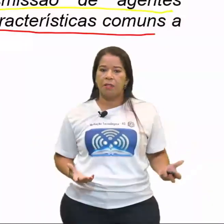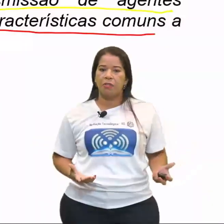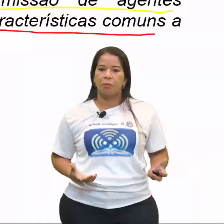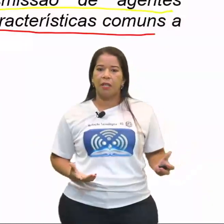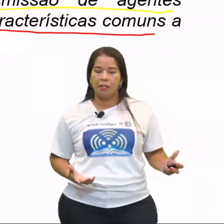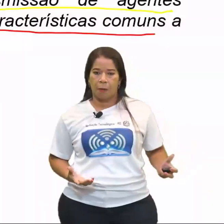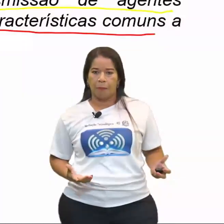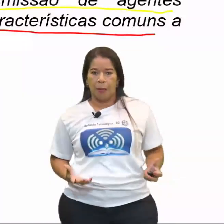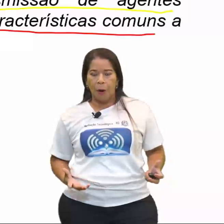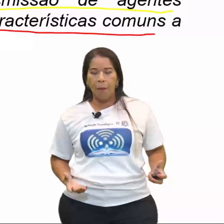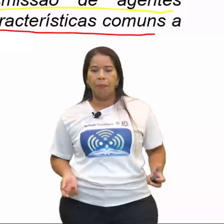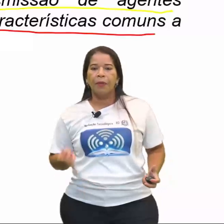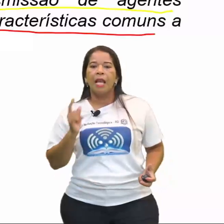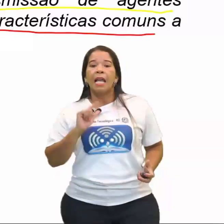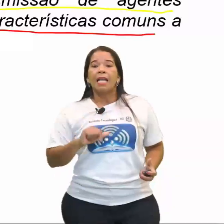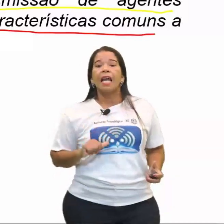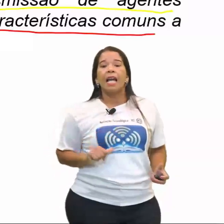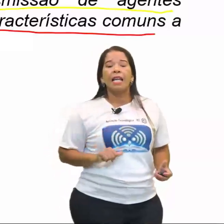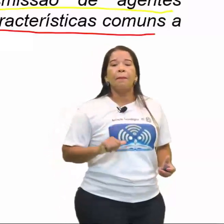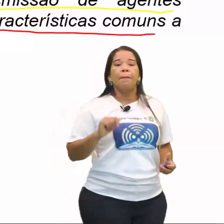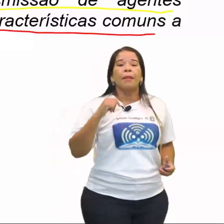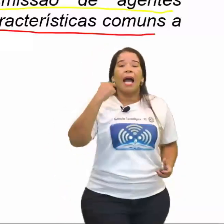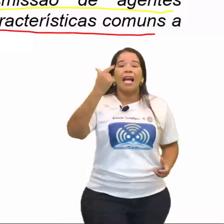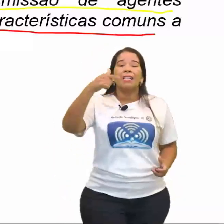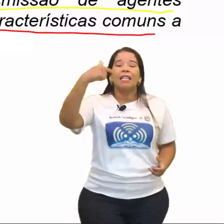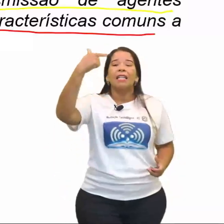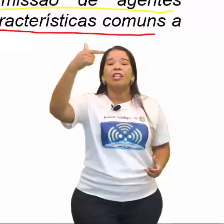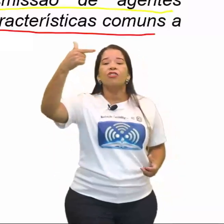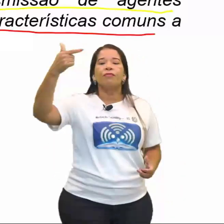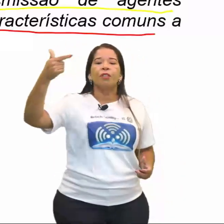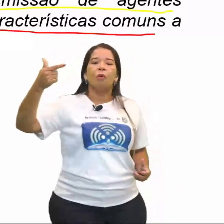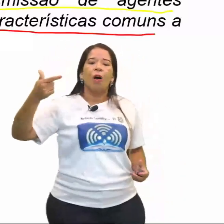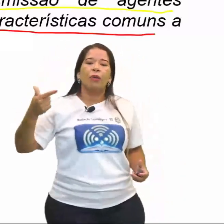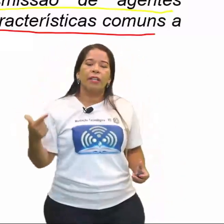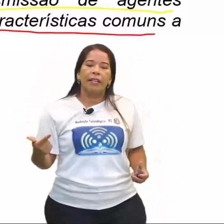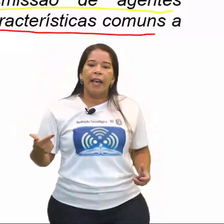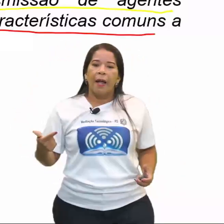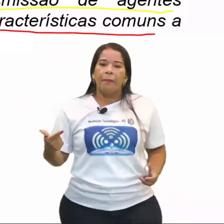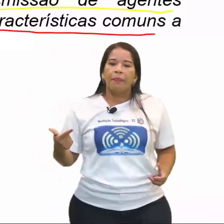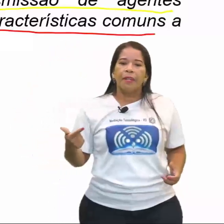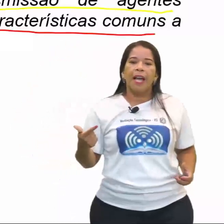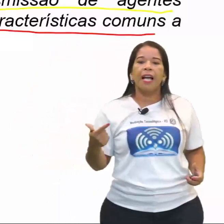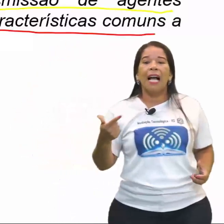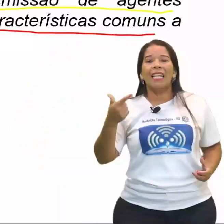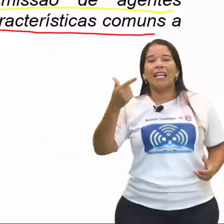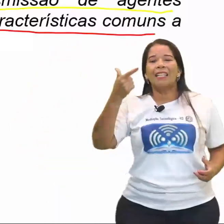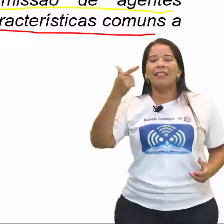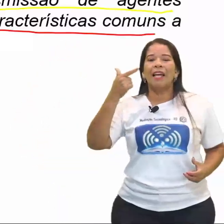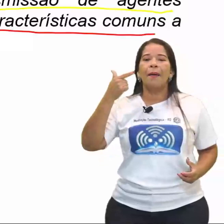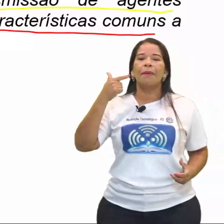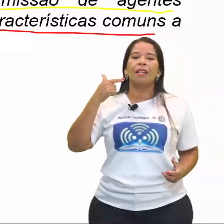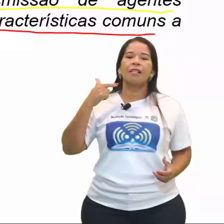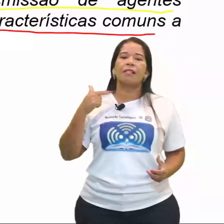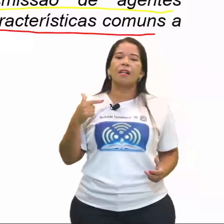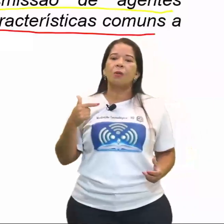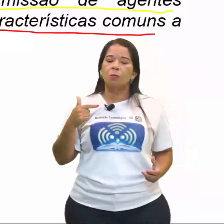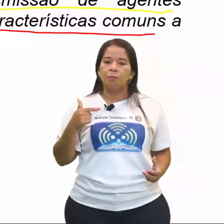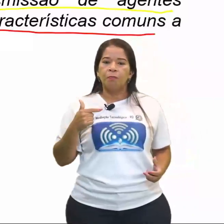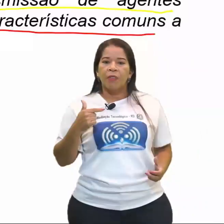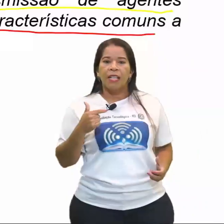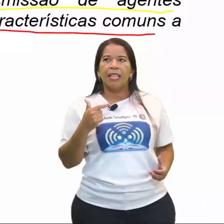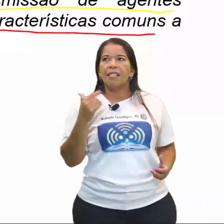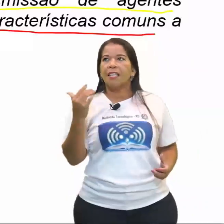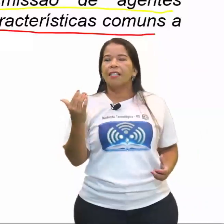fazem esse processo de migração, tá bom? E aí, a individual, o que que é? É aquela